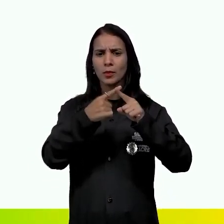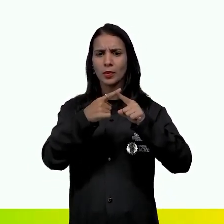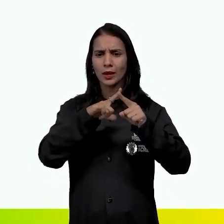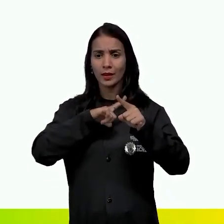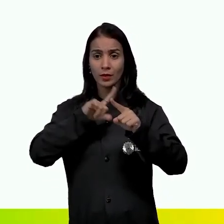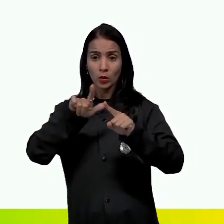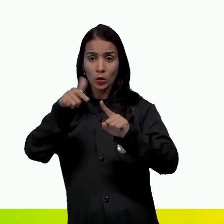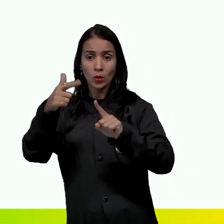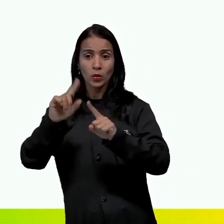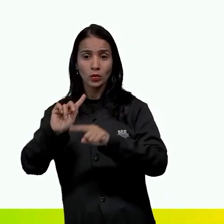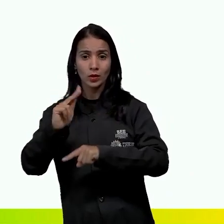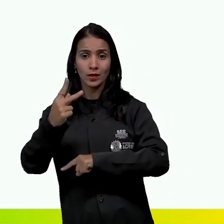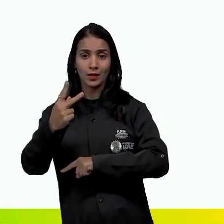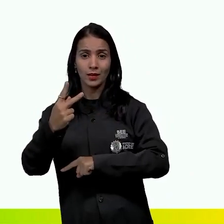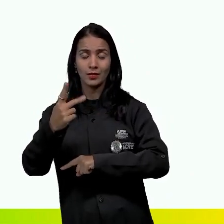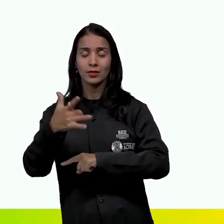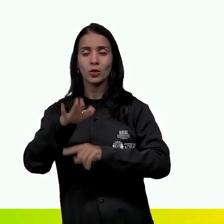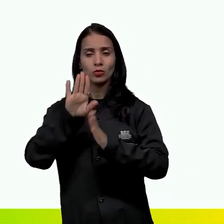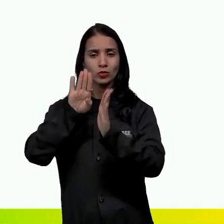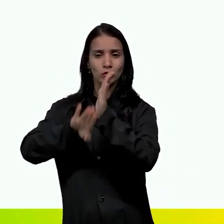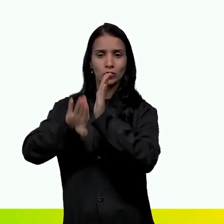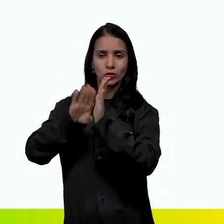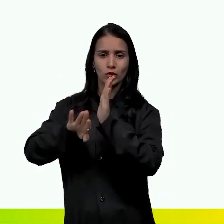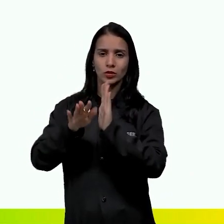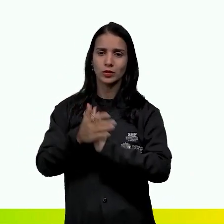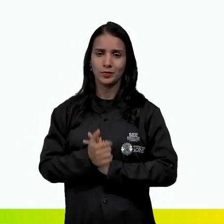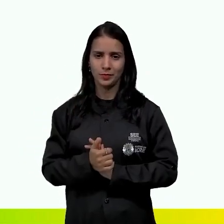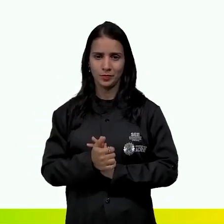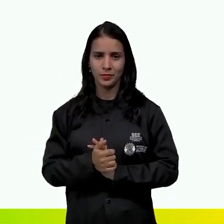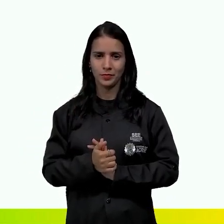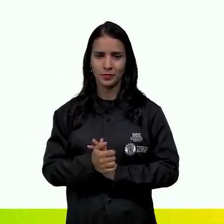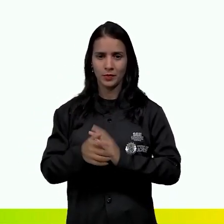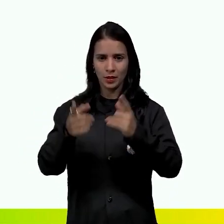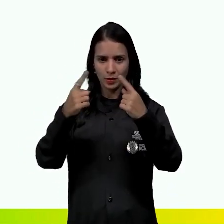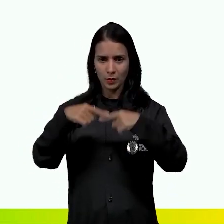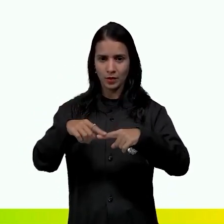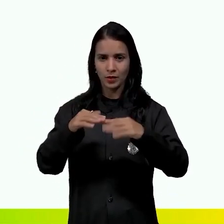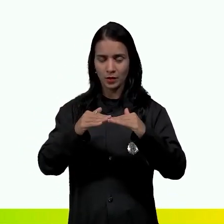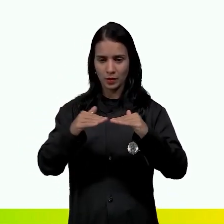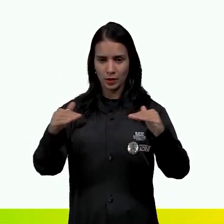12. Tudo bem? Você pode dizer isso. Agora,